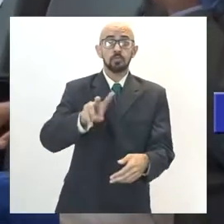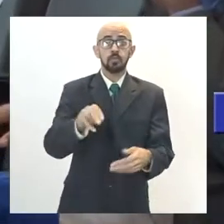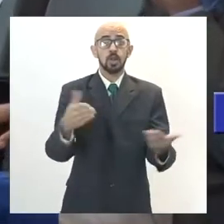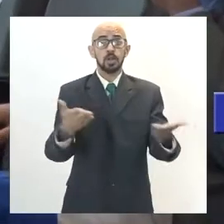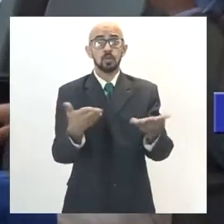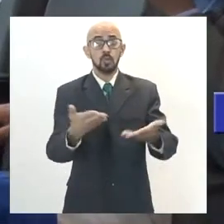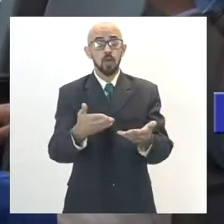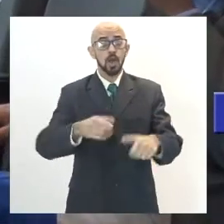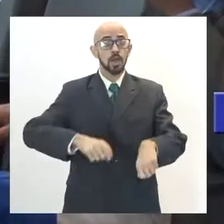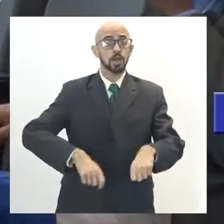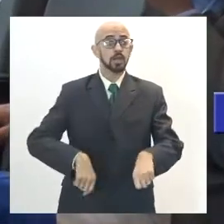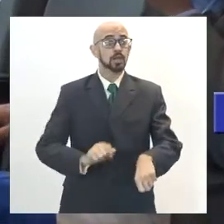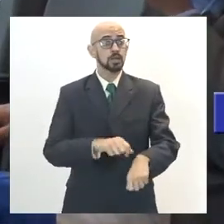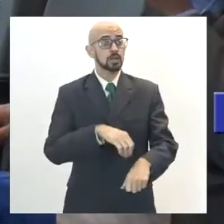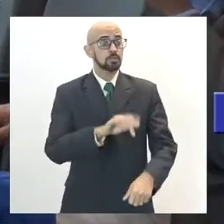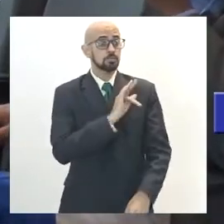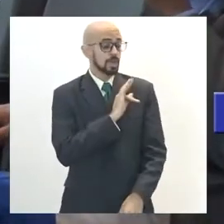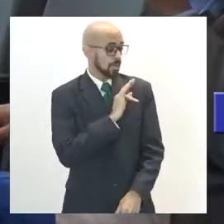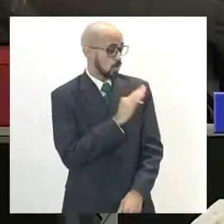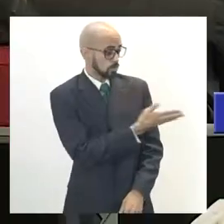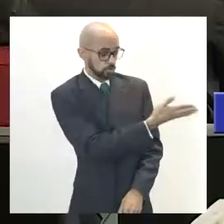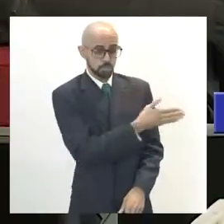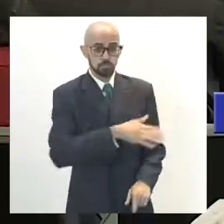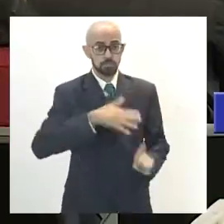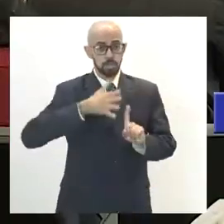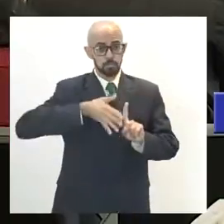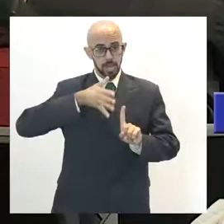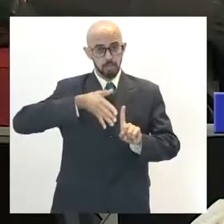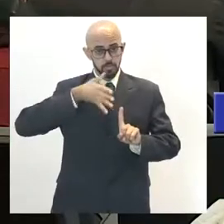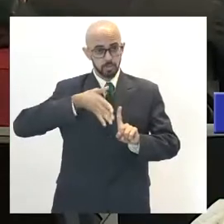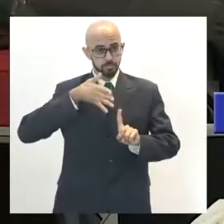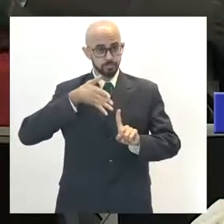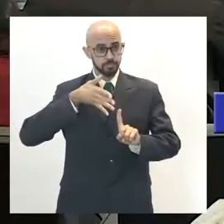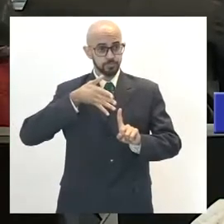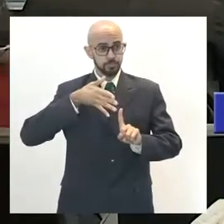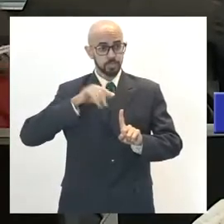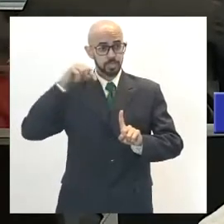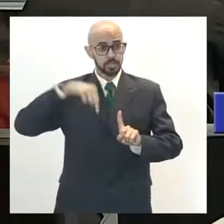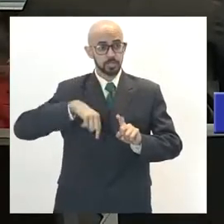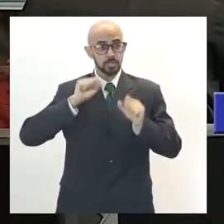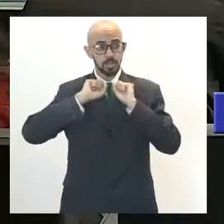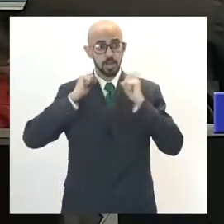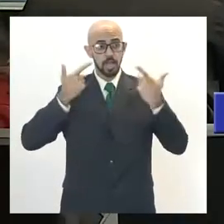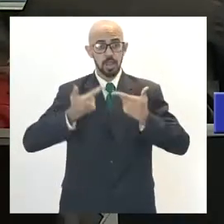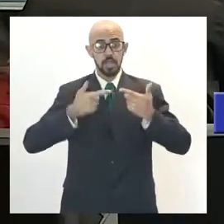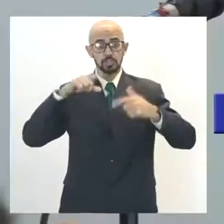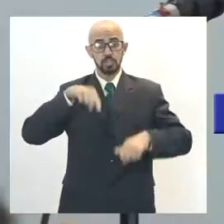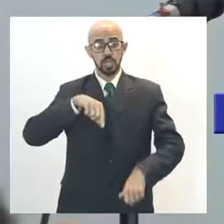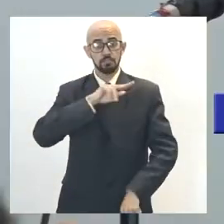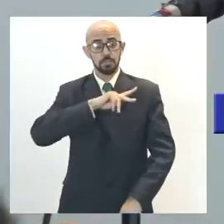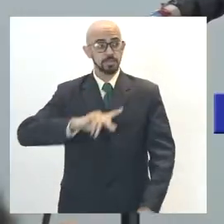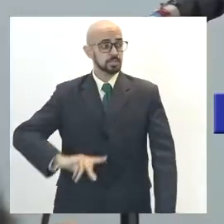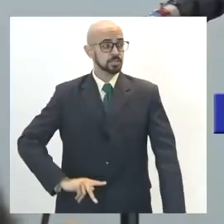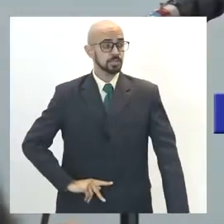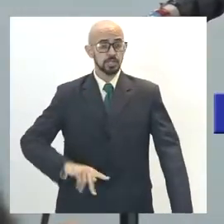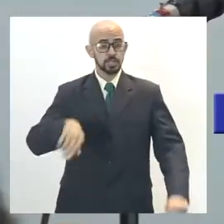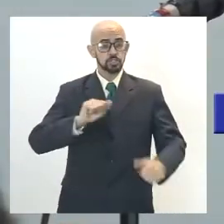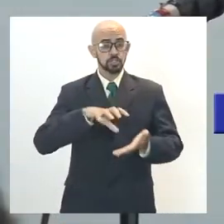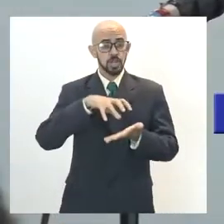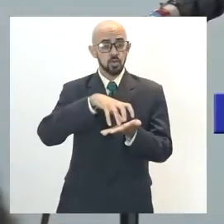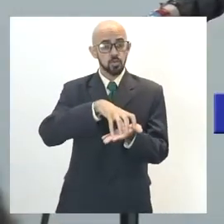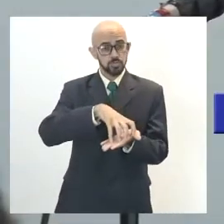passar a palavra a deputada Martha Rocha que na Assembleia Legislativa Preside a comissão de